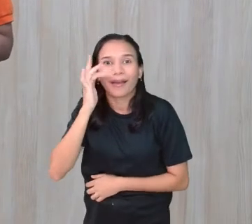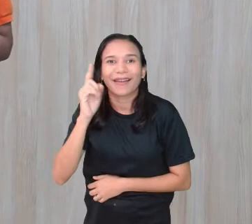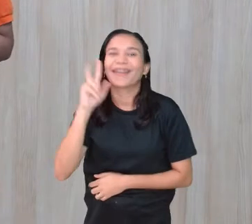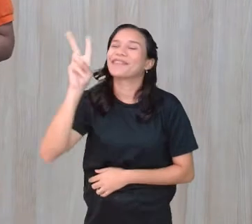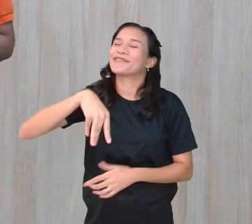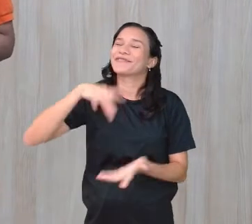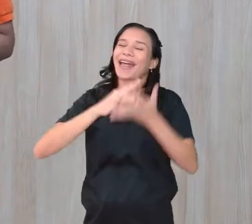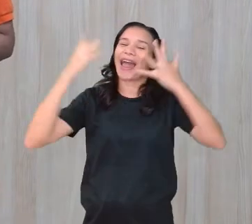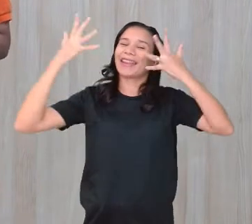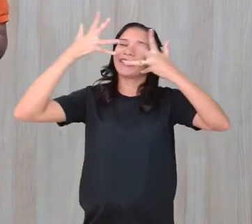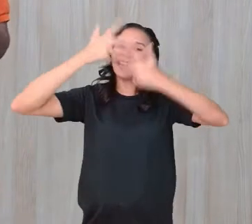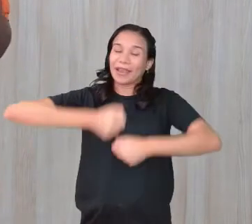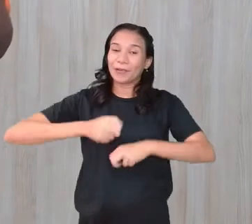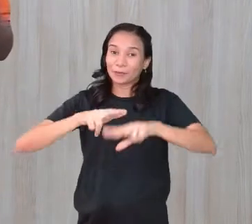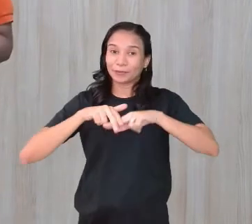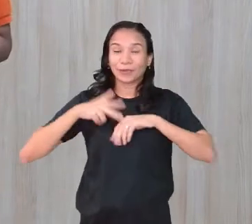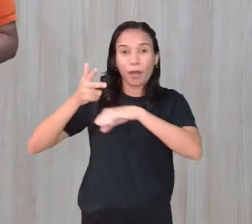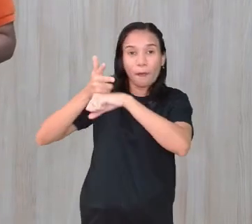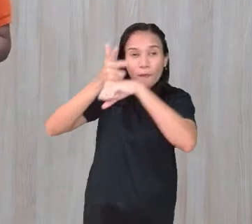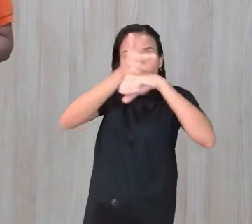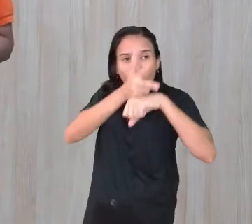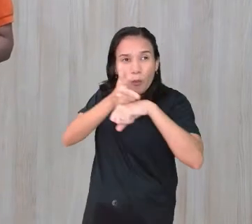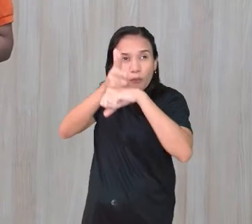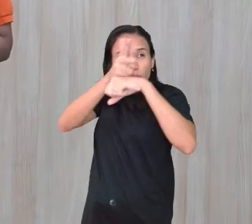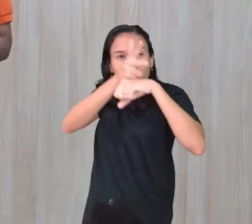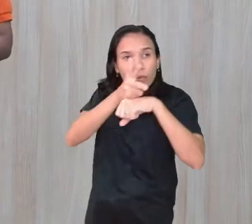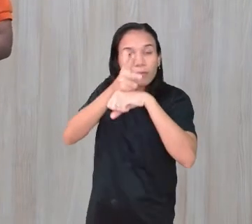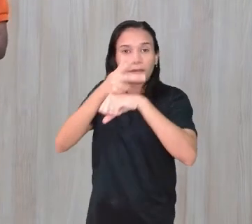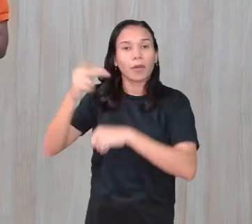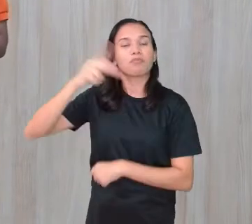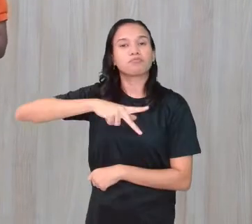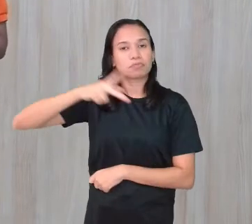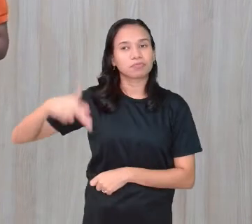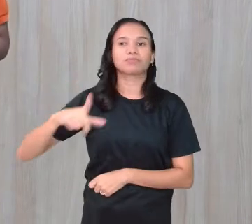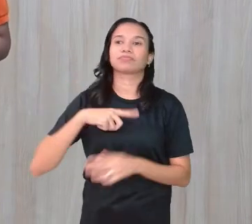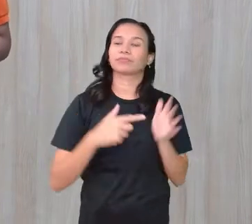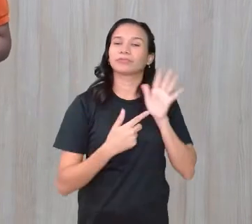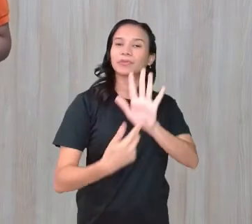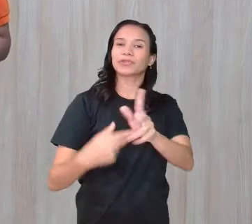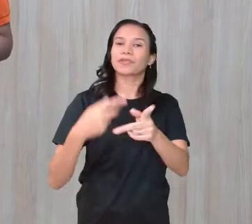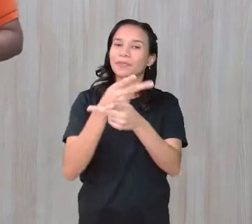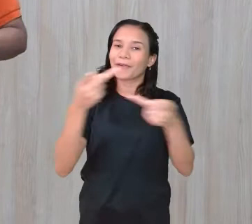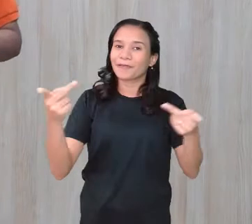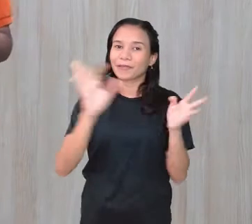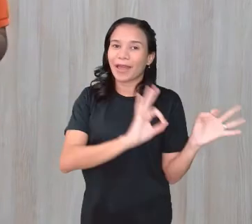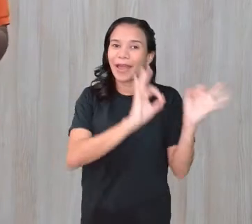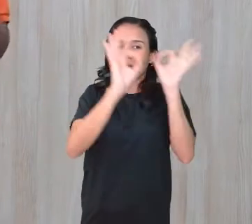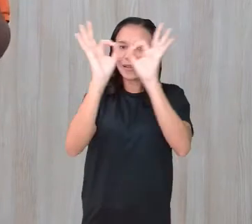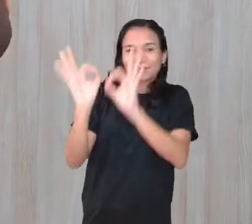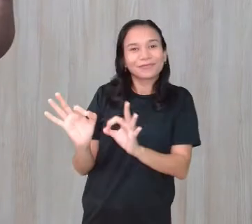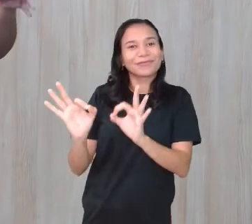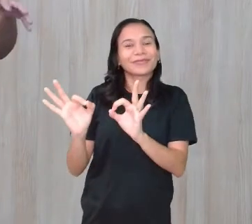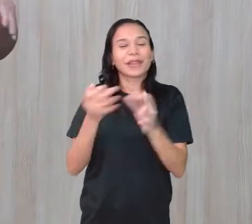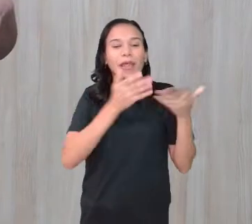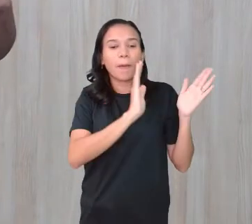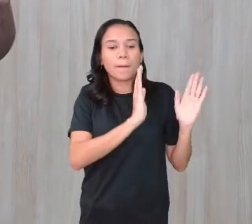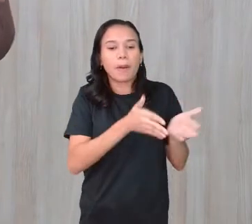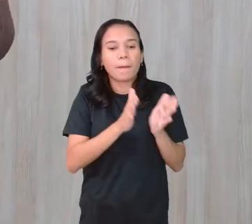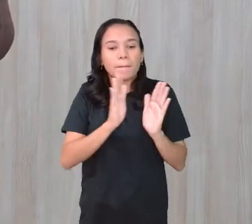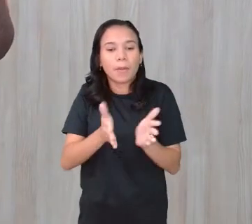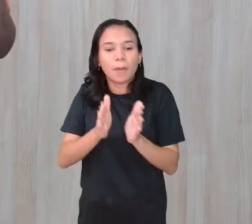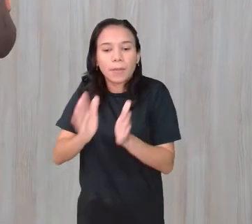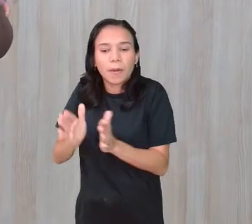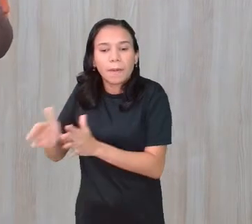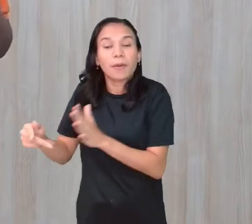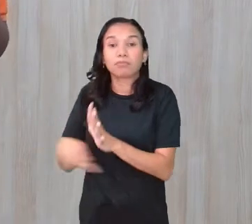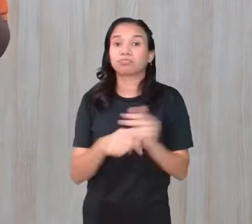foi lindo demais. Então eu gravei a apresentação do professor Heleno e trouxe aqui para que vocês acompanhem a sequência